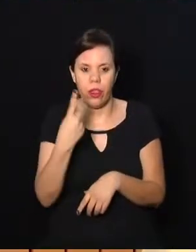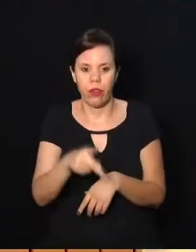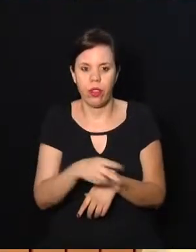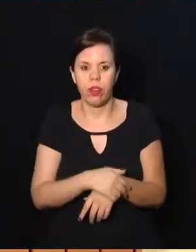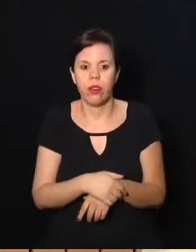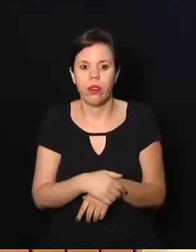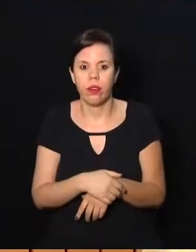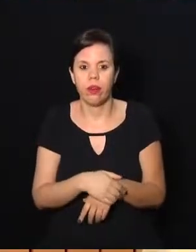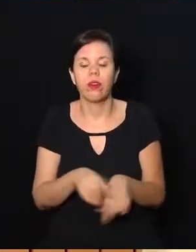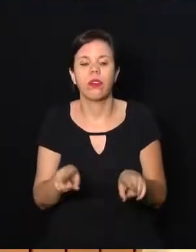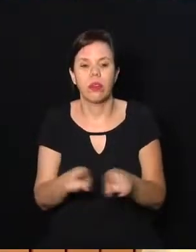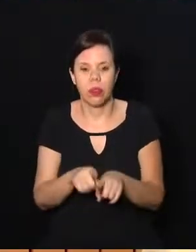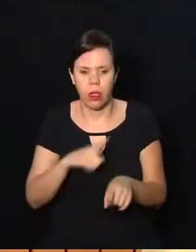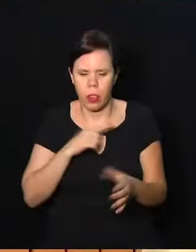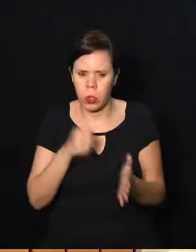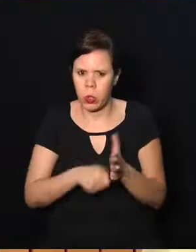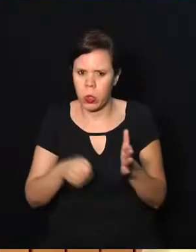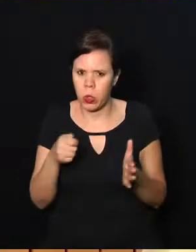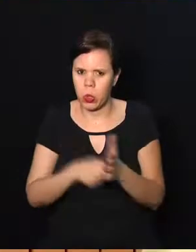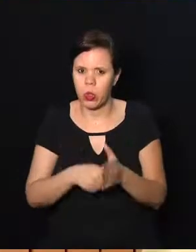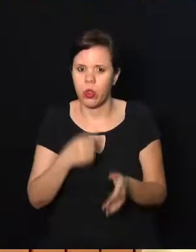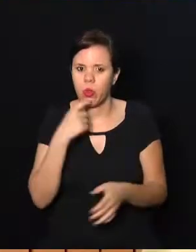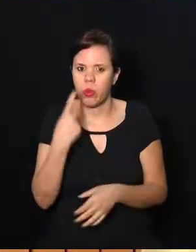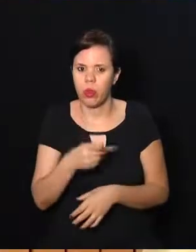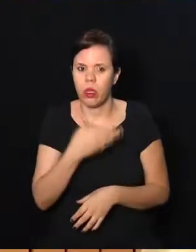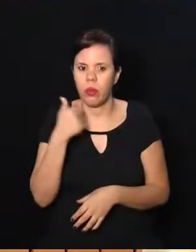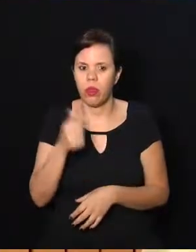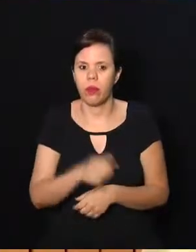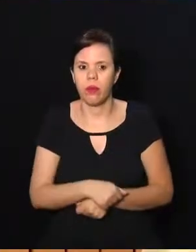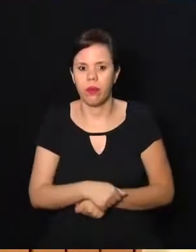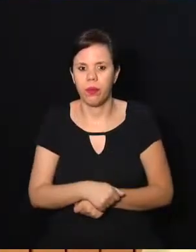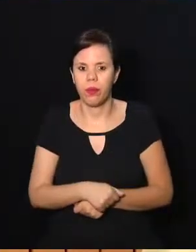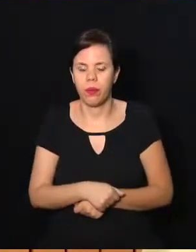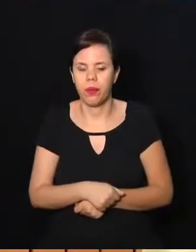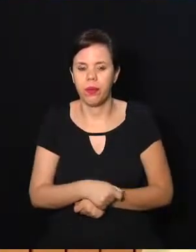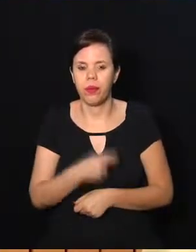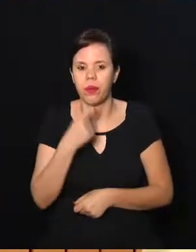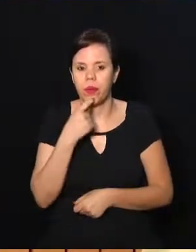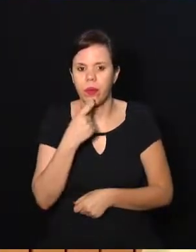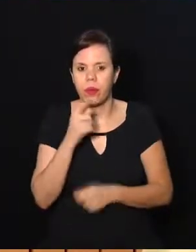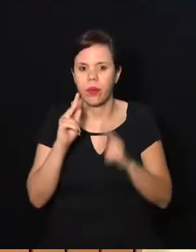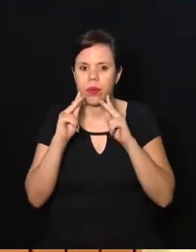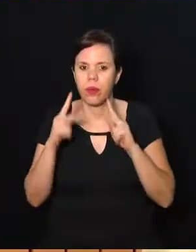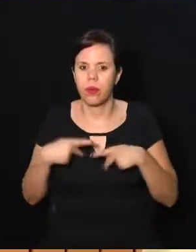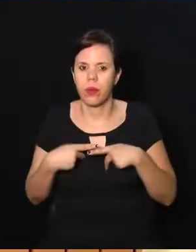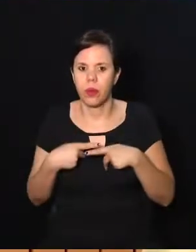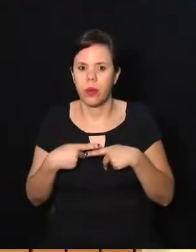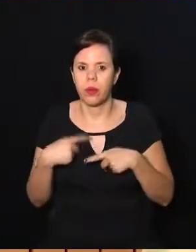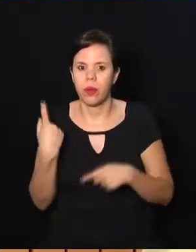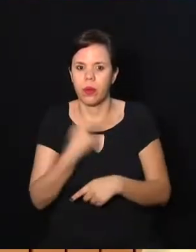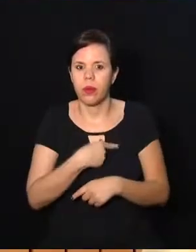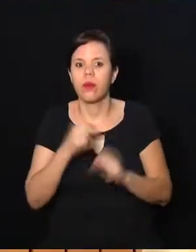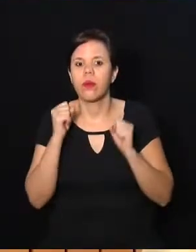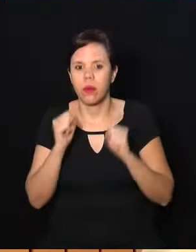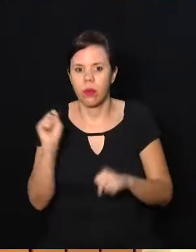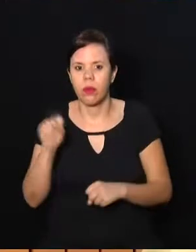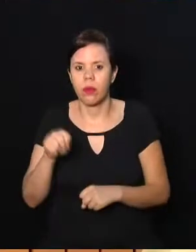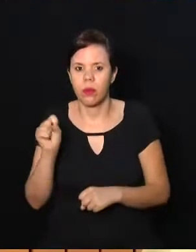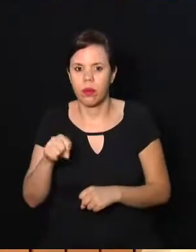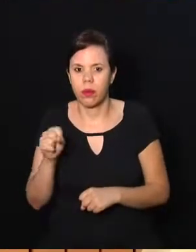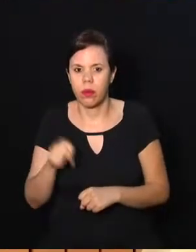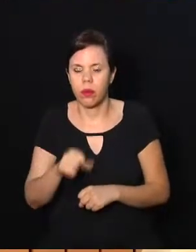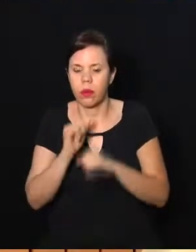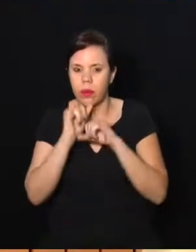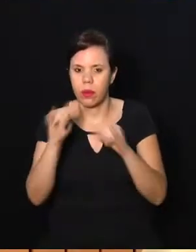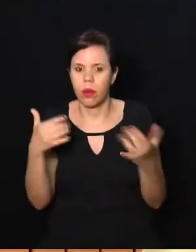mas vocês também têm que lutar por uma Campinas melhor, por uma Campinas mais humana, para que nós possamos, sim, aí